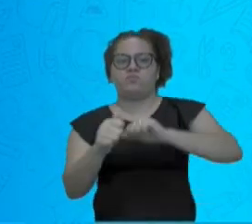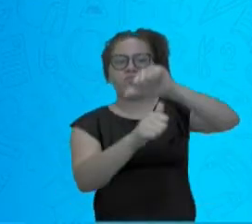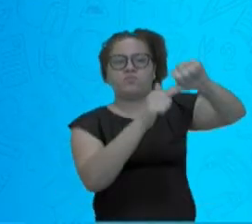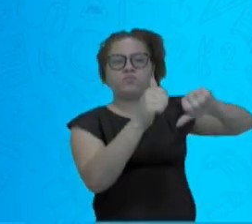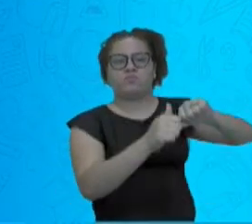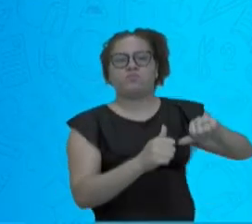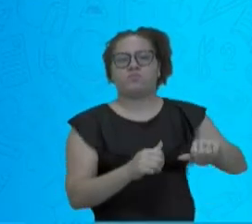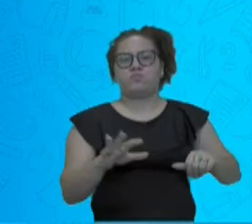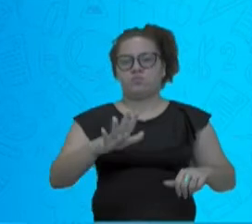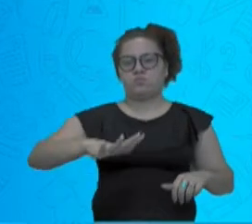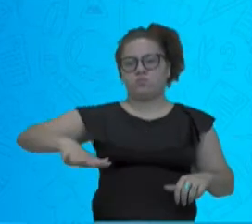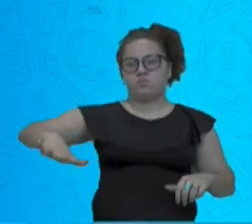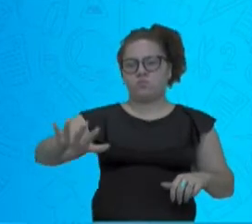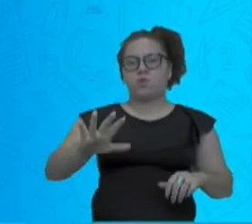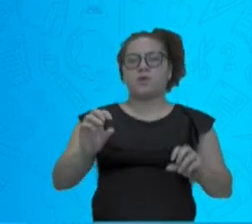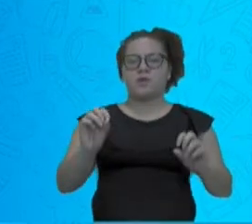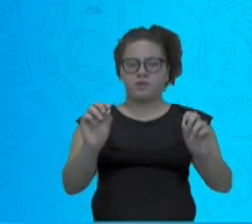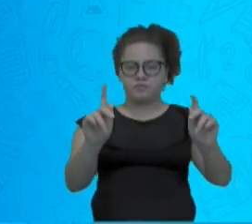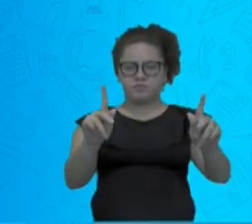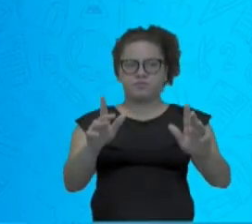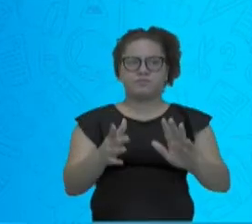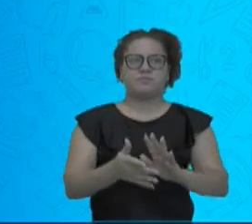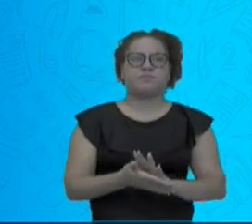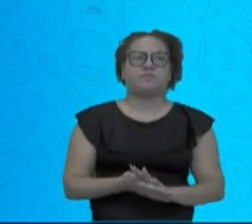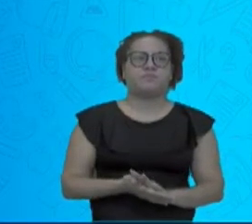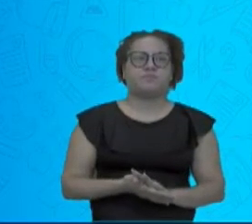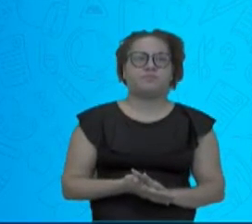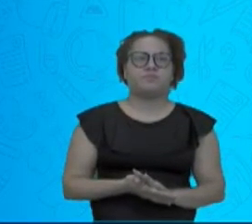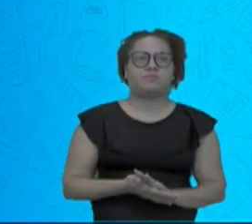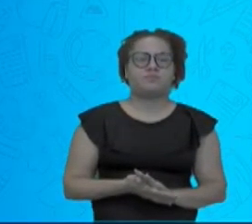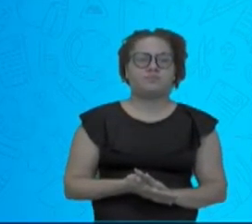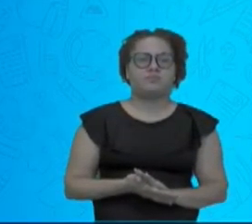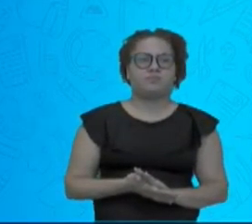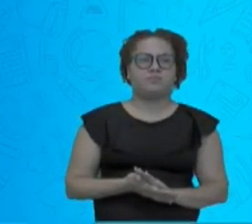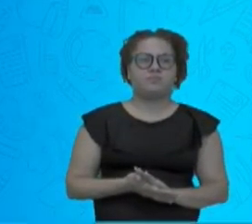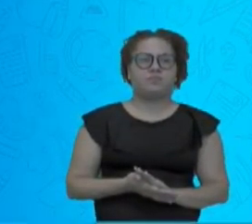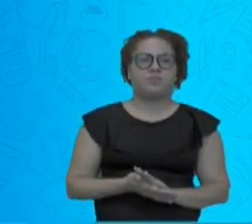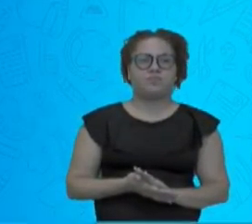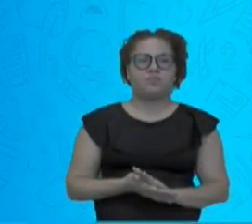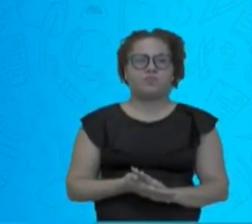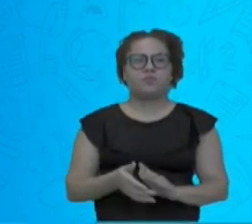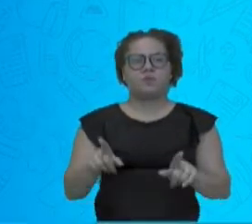terreno. Ok? Nós temos também